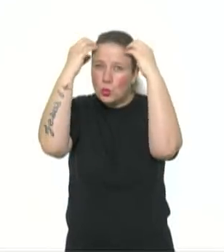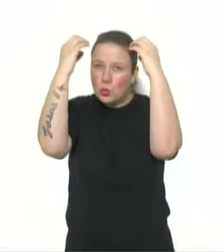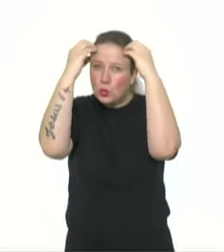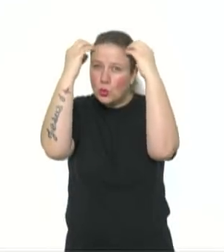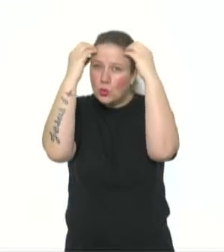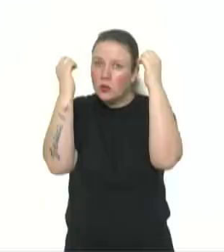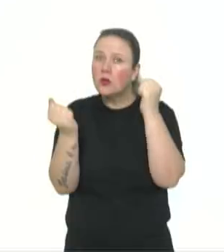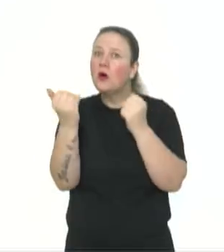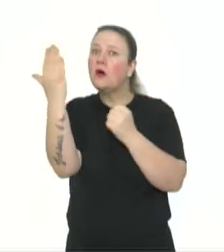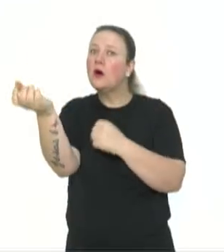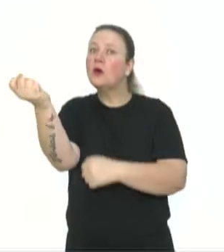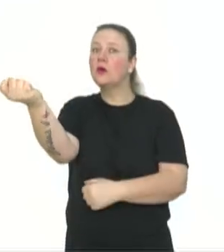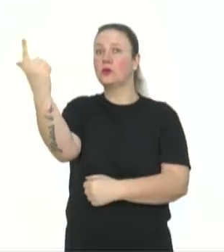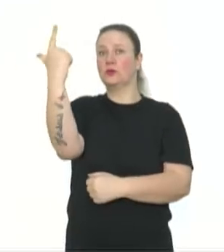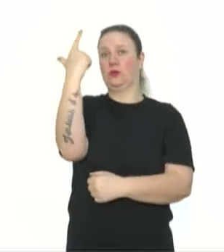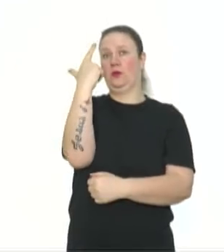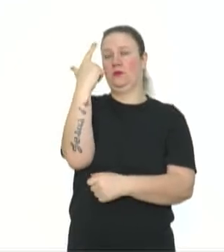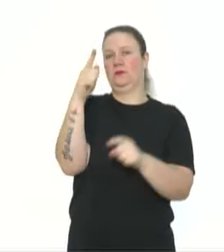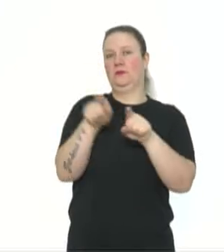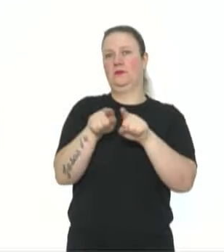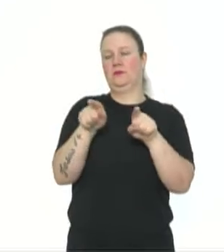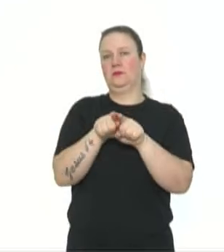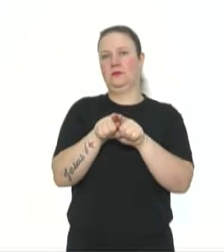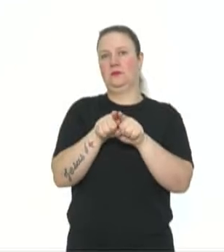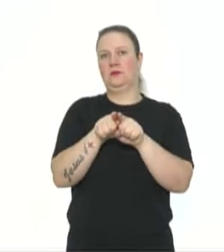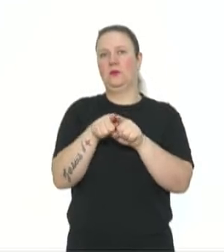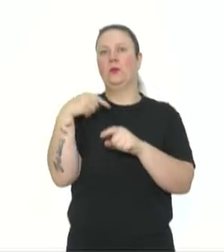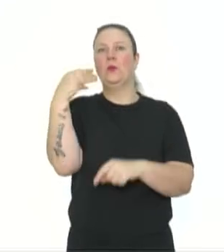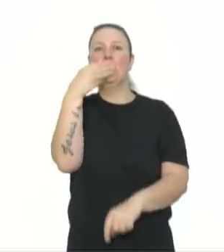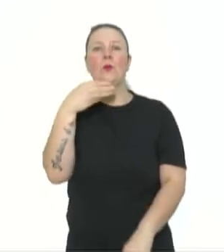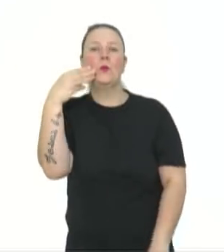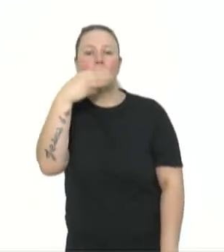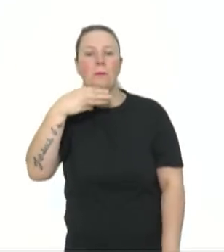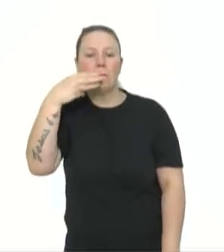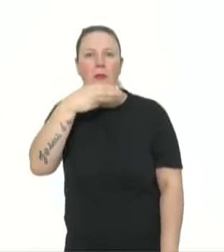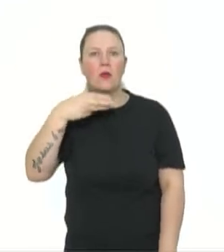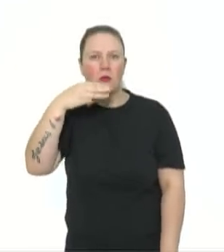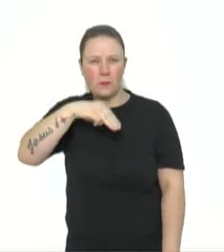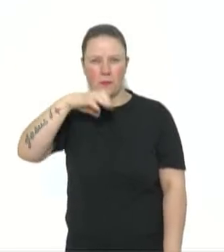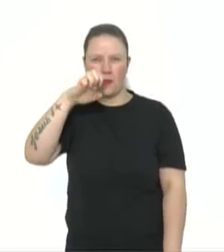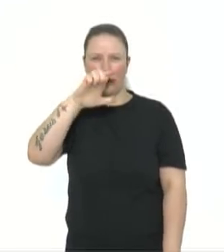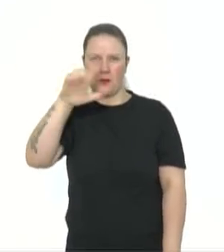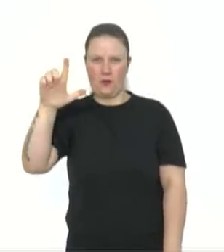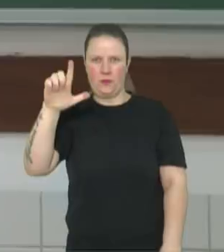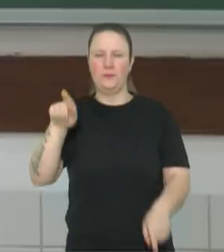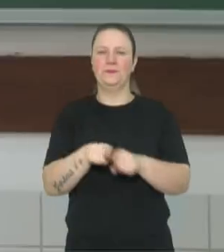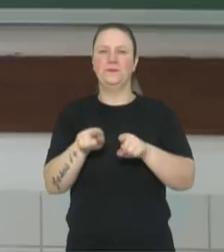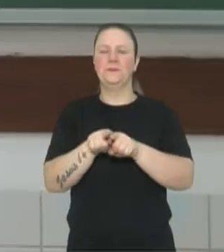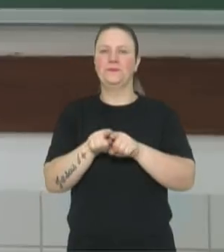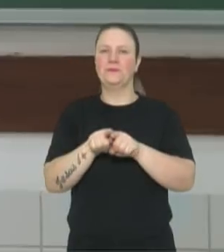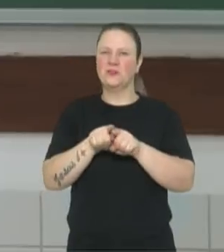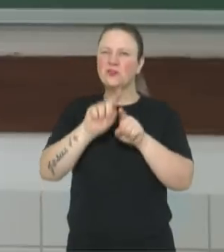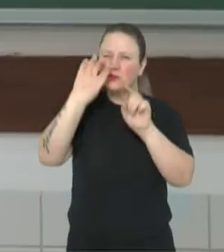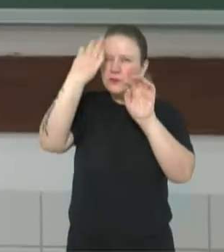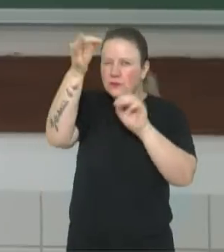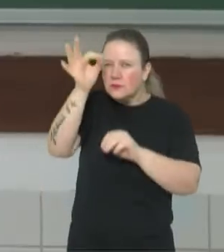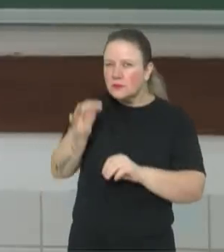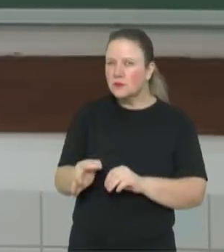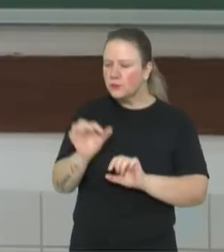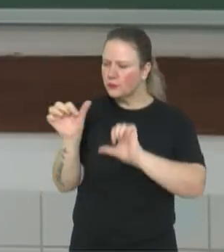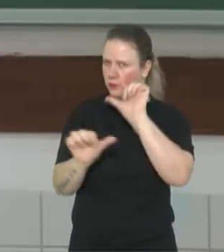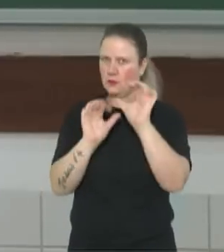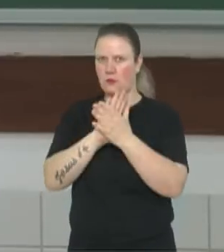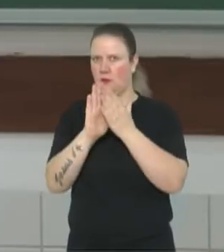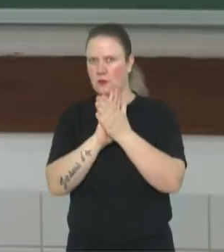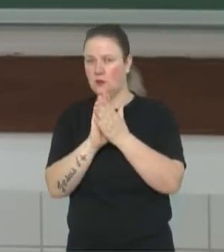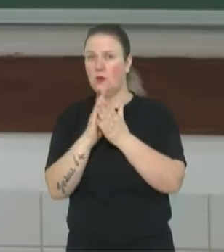está sol, ensolarado, certo? Então, Honey, Tummy, Bunny e Sunny, certo? Fez certinho, não trocou.